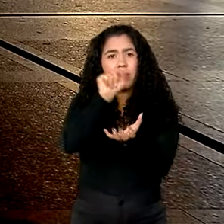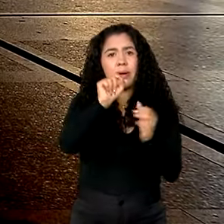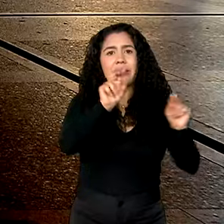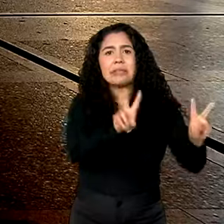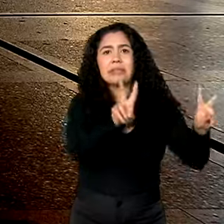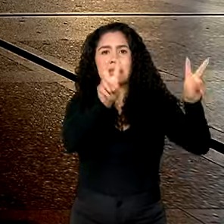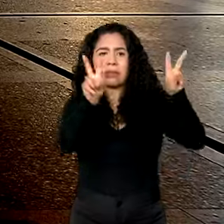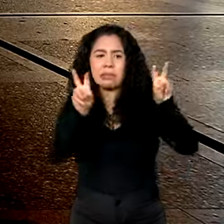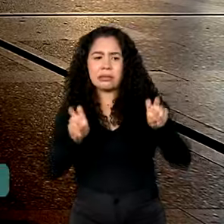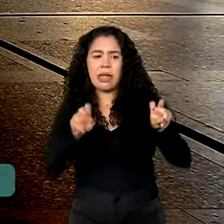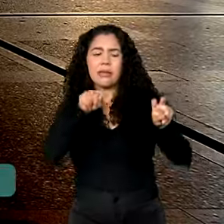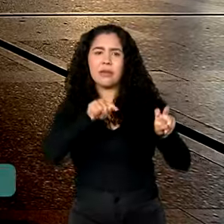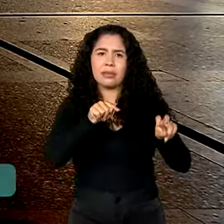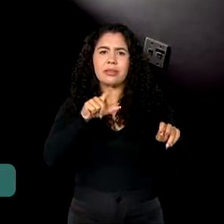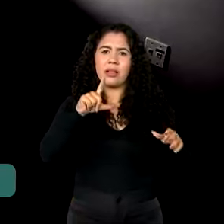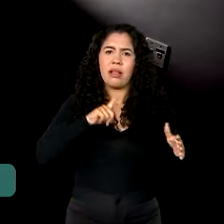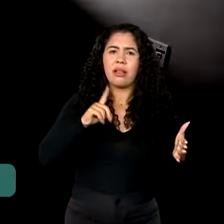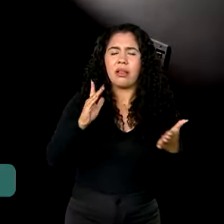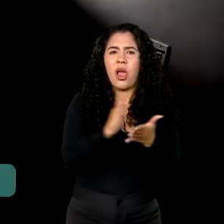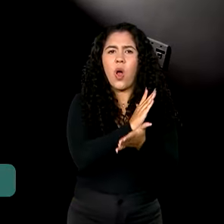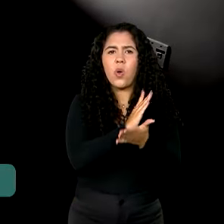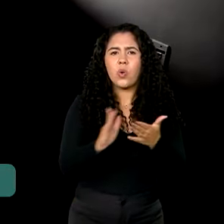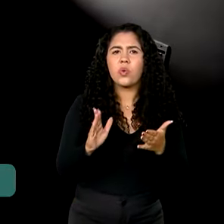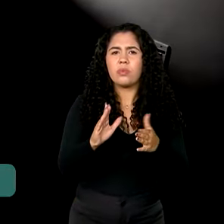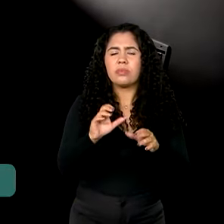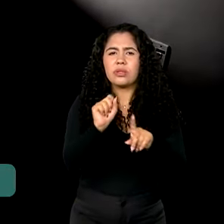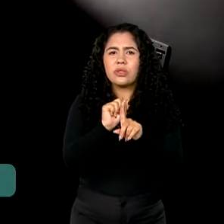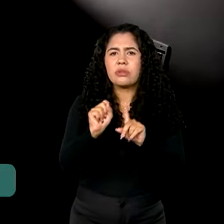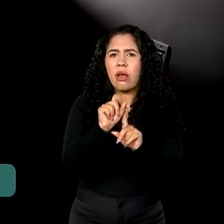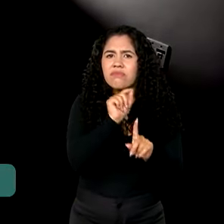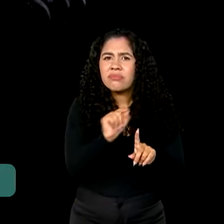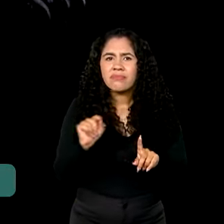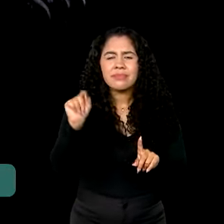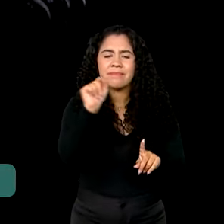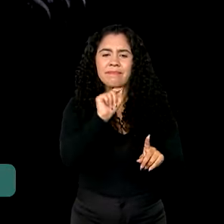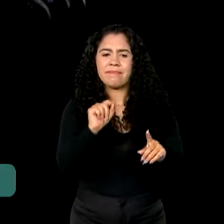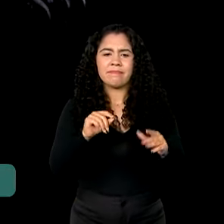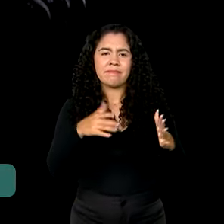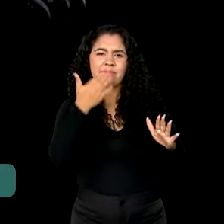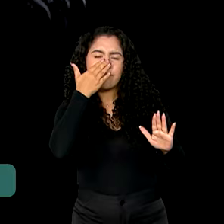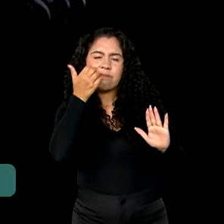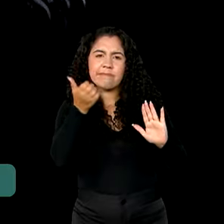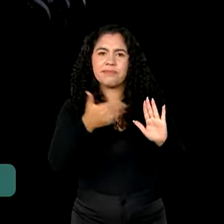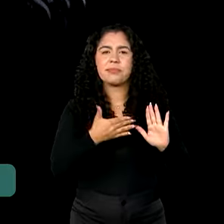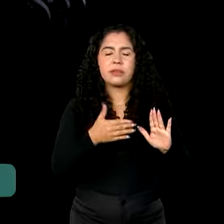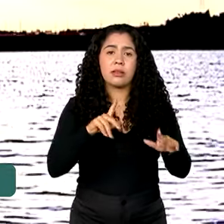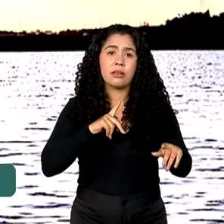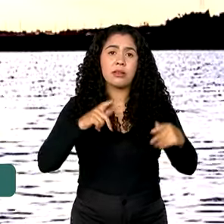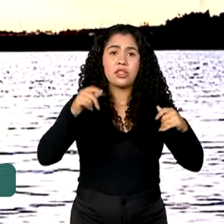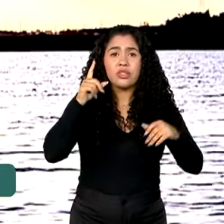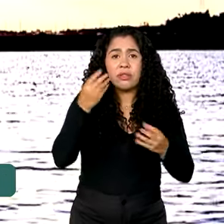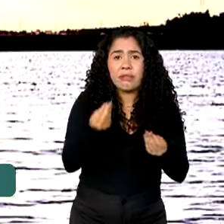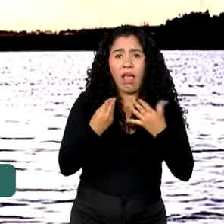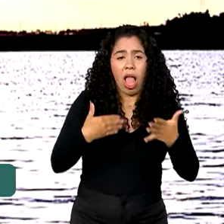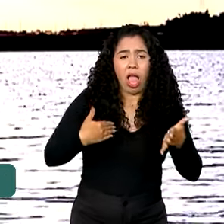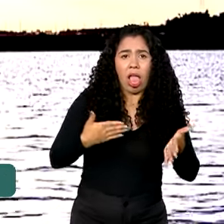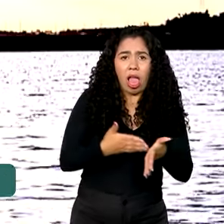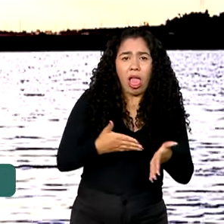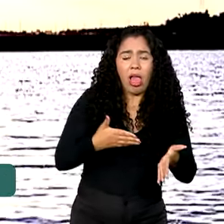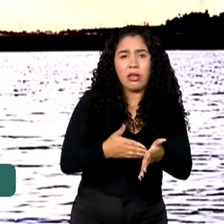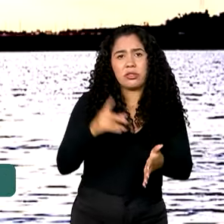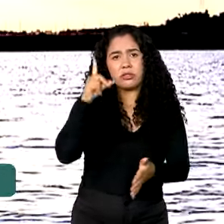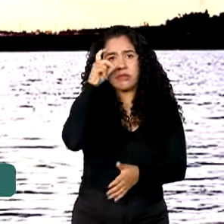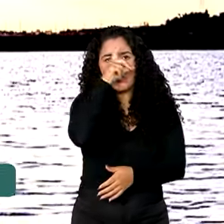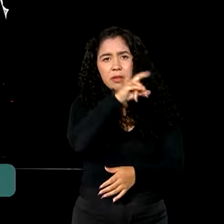é um tabu em muitas sociedades, o que dificulta a abordagem e a divulgação de medidas que possam prevenir